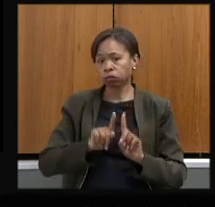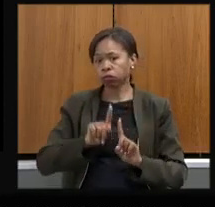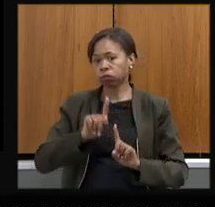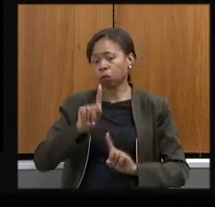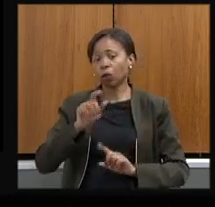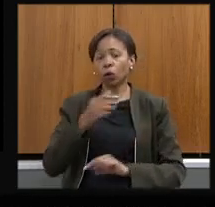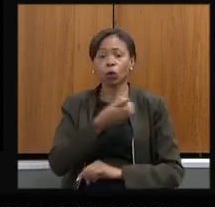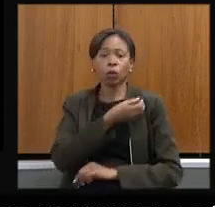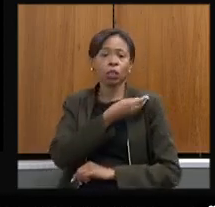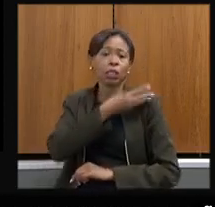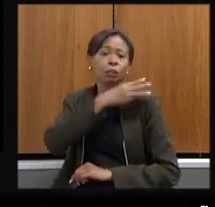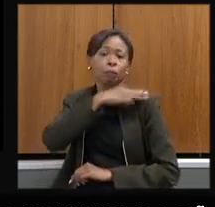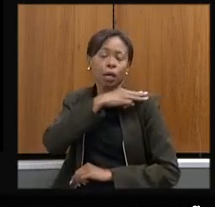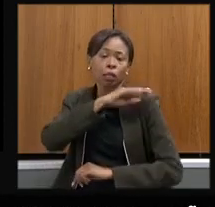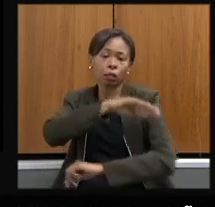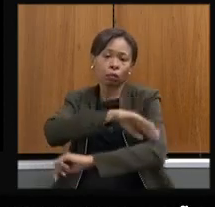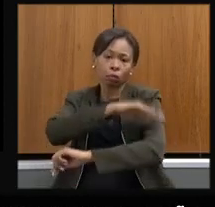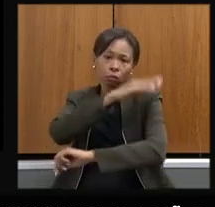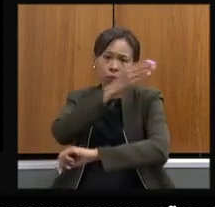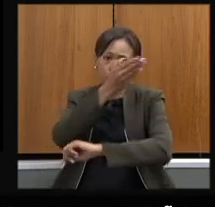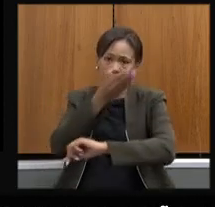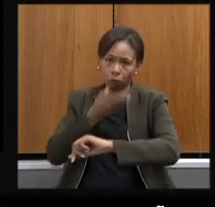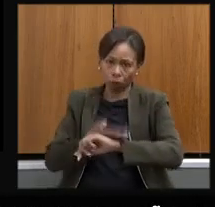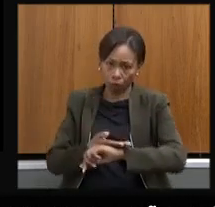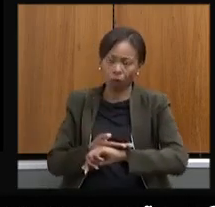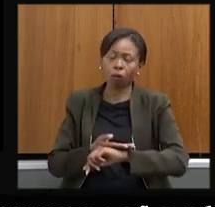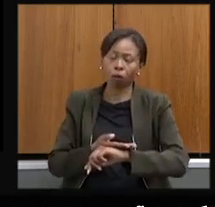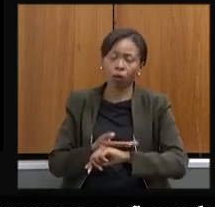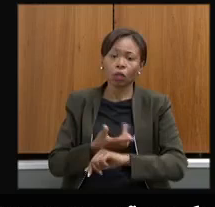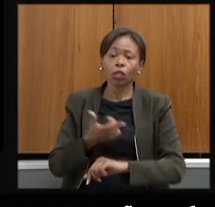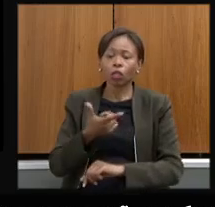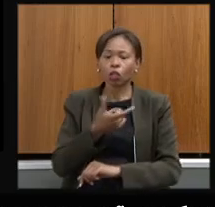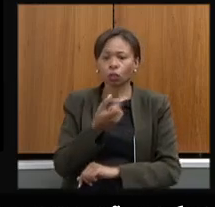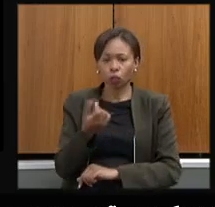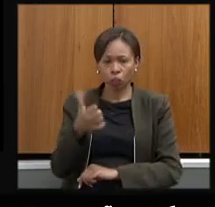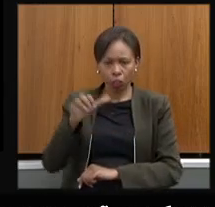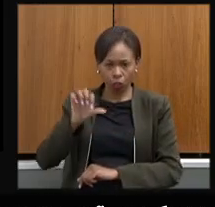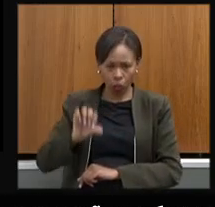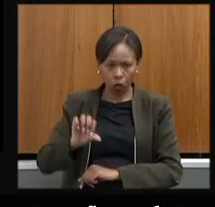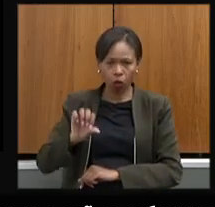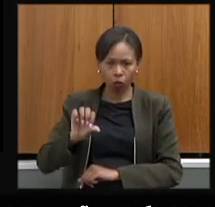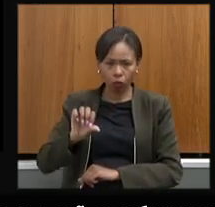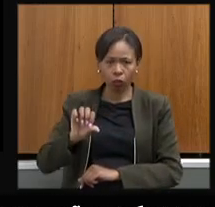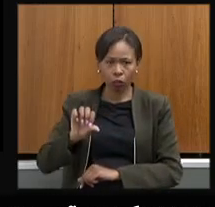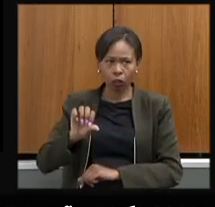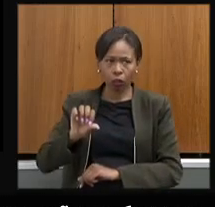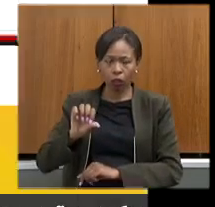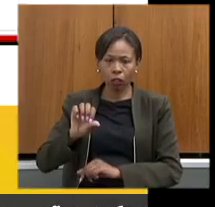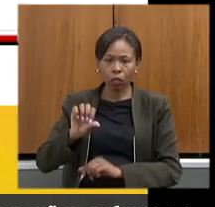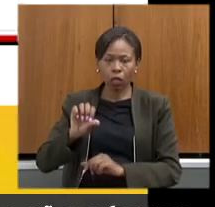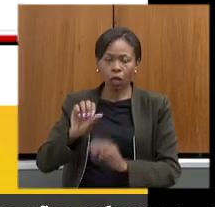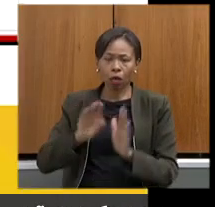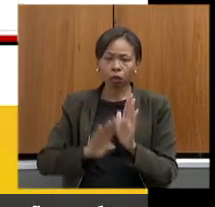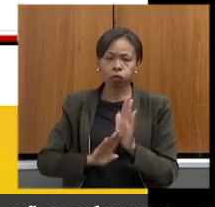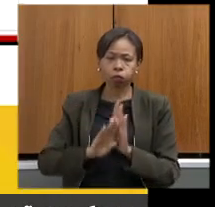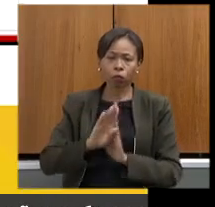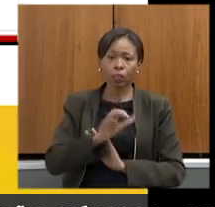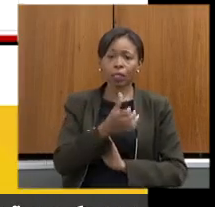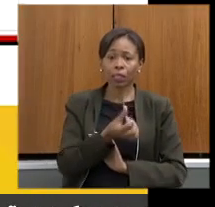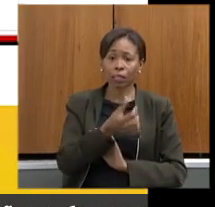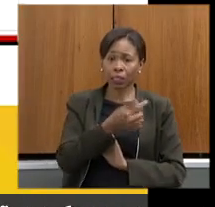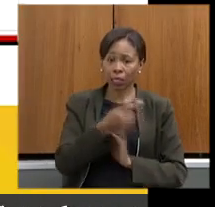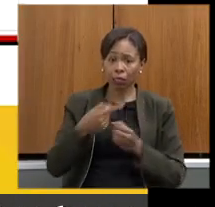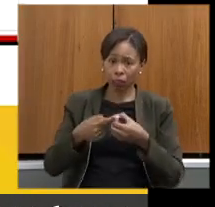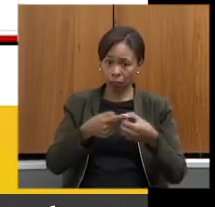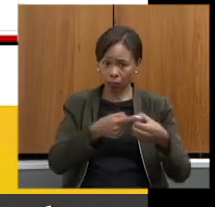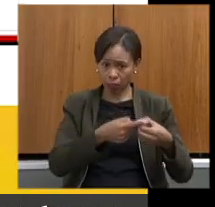em tempo integral né que desde 2019 saltou de 67 municípios atendidos com escola em tempo